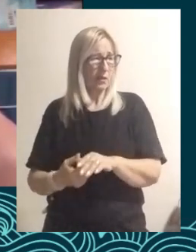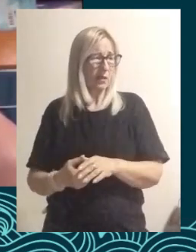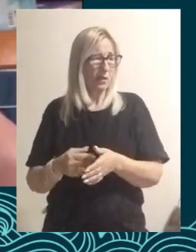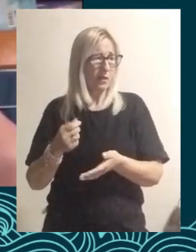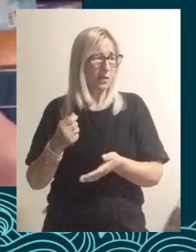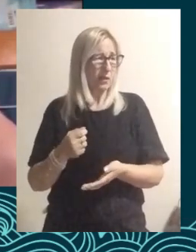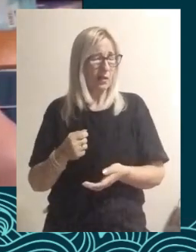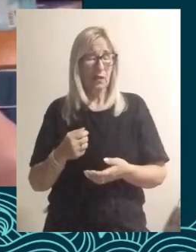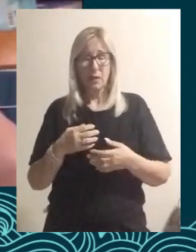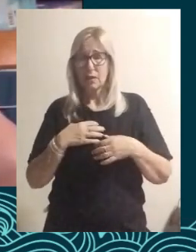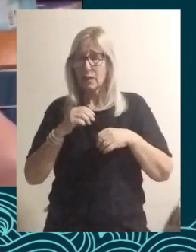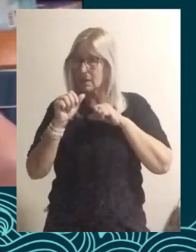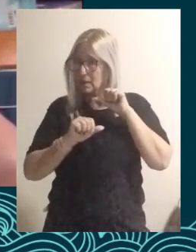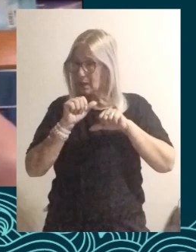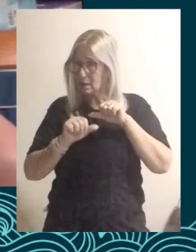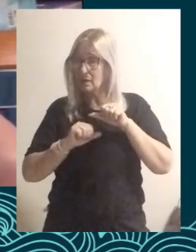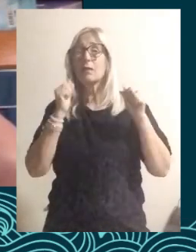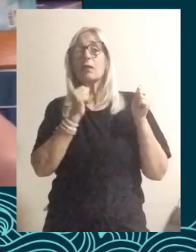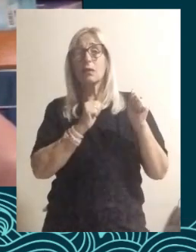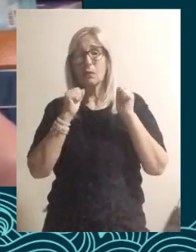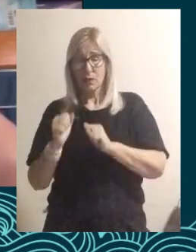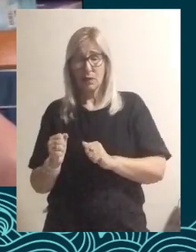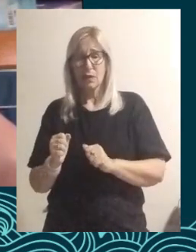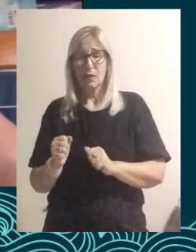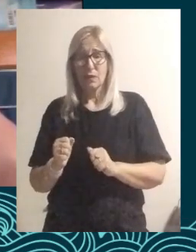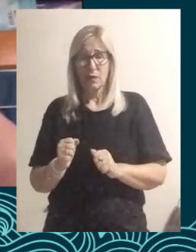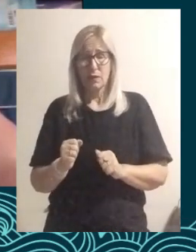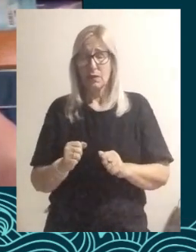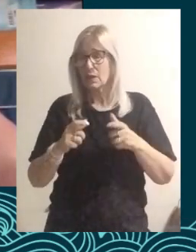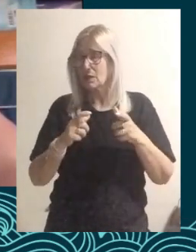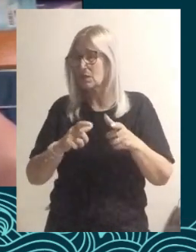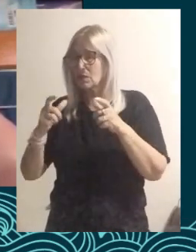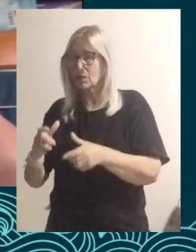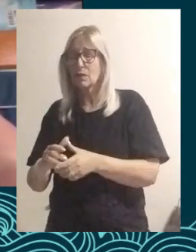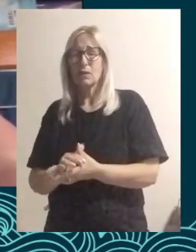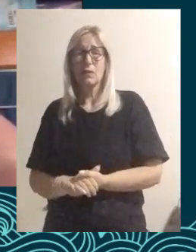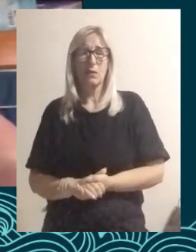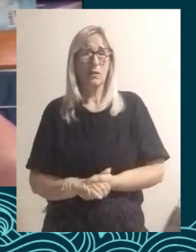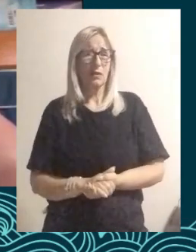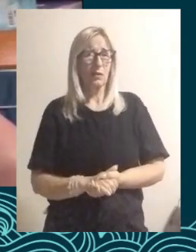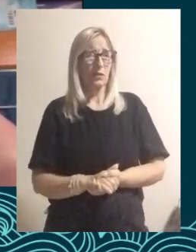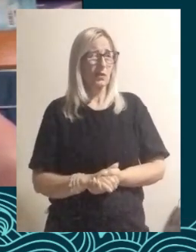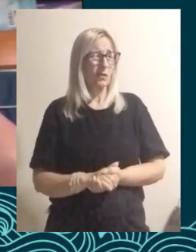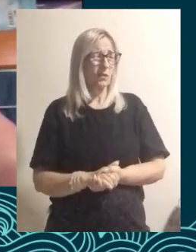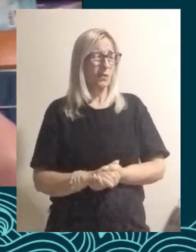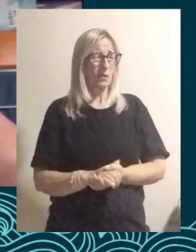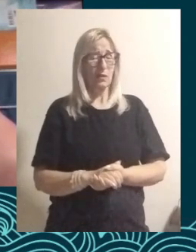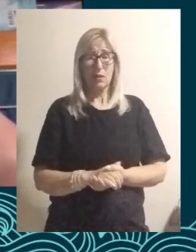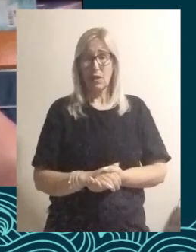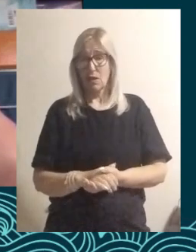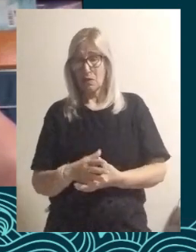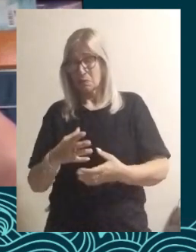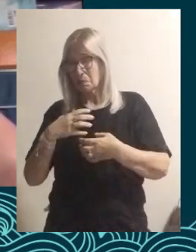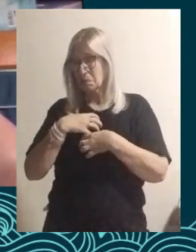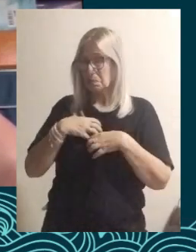que aparece. Mas é uma ferramenta que é muito transformadora e muito poderosa, porque tira a gente do lugar, às